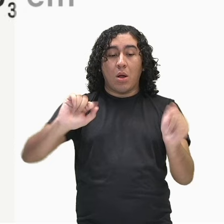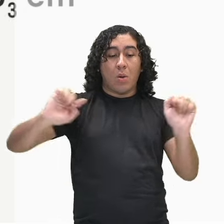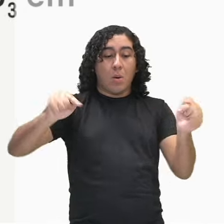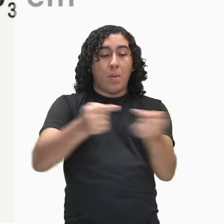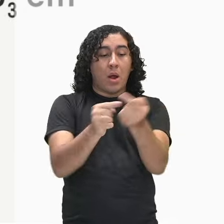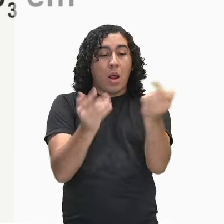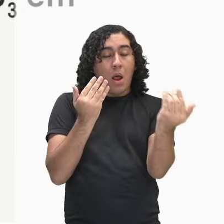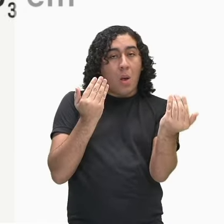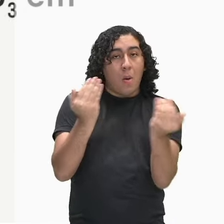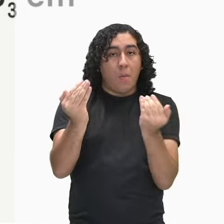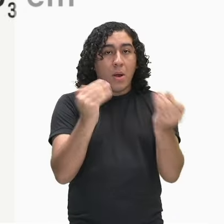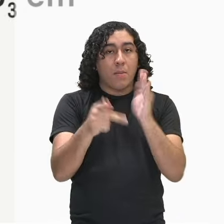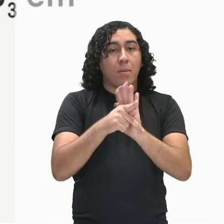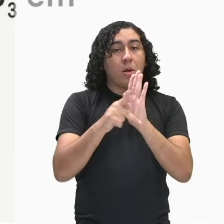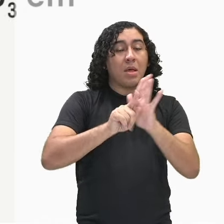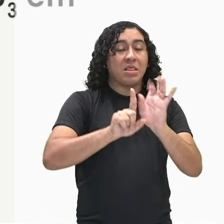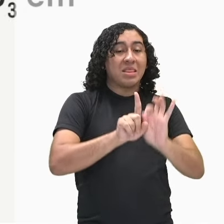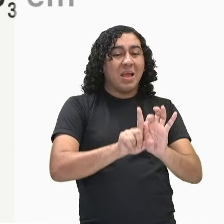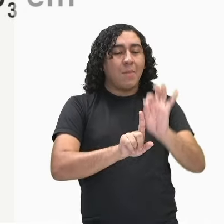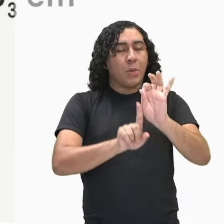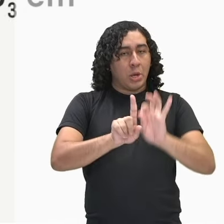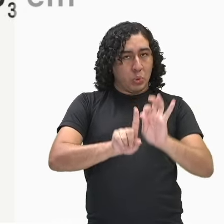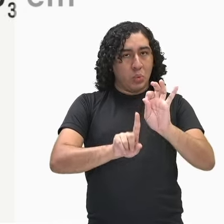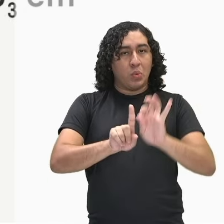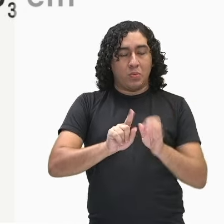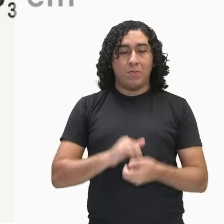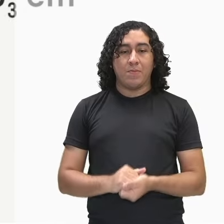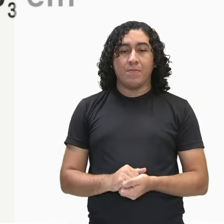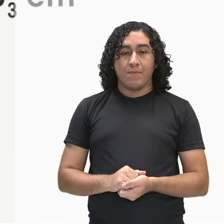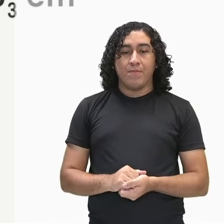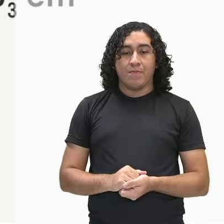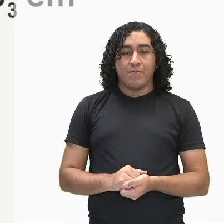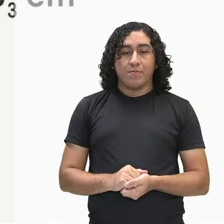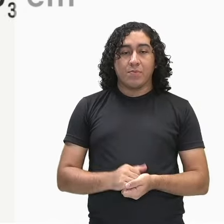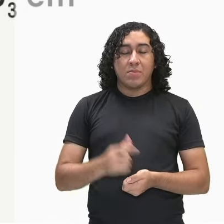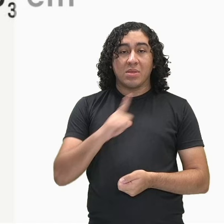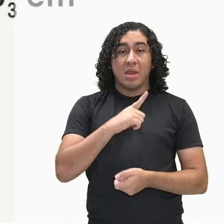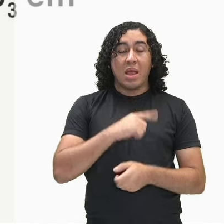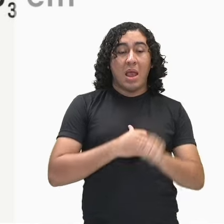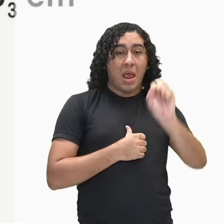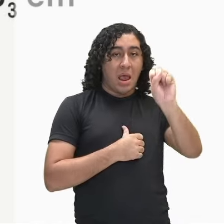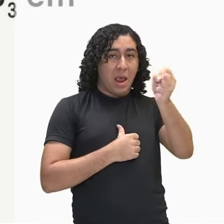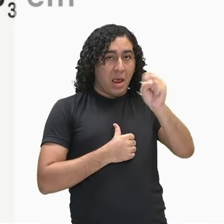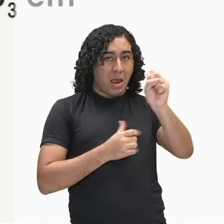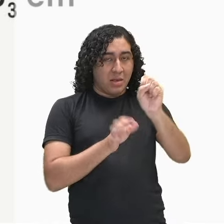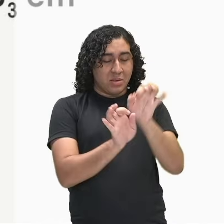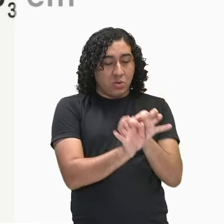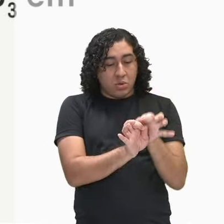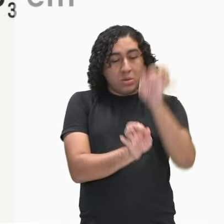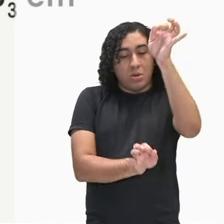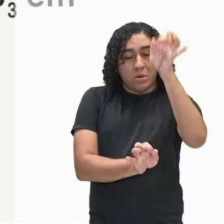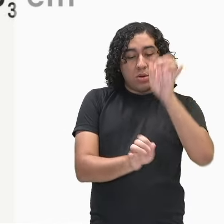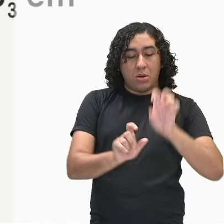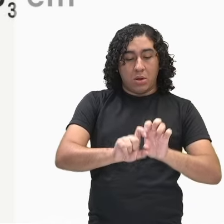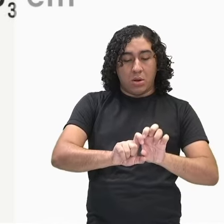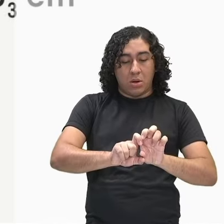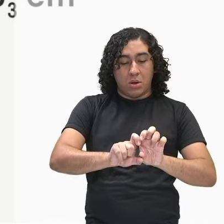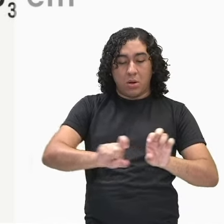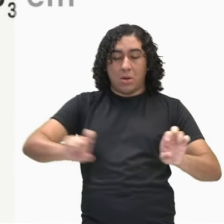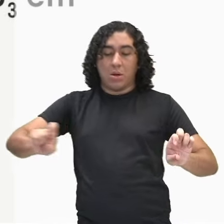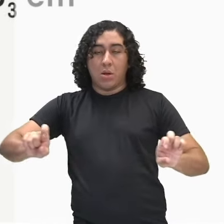da temperatura. Então a gente tem aqui solubilidade e aqui a gente tem temperatura.